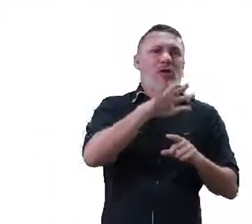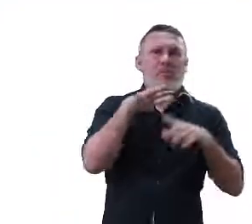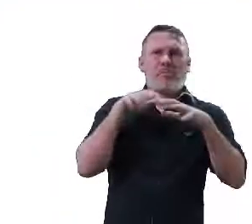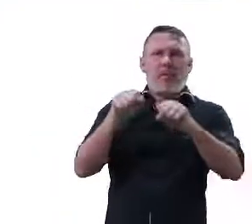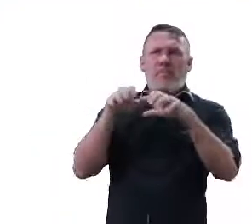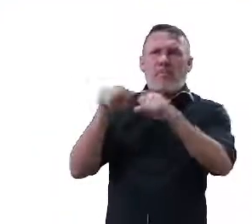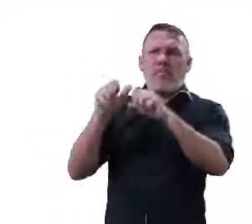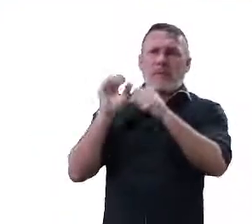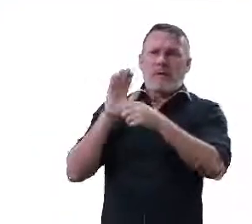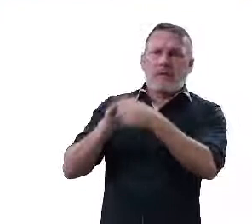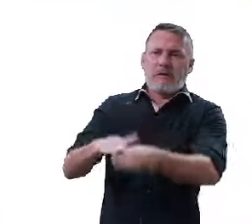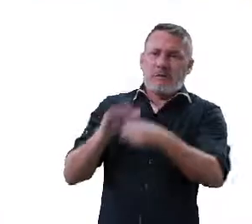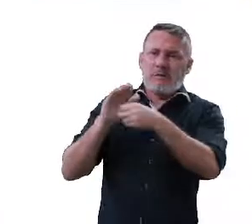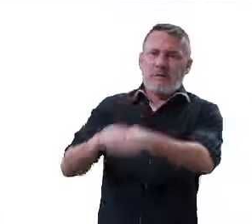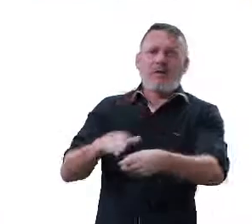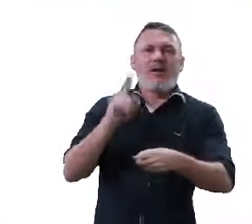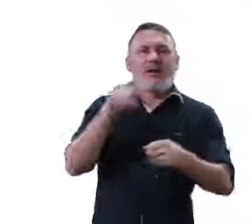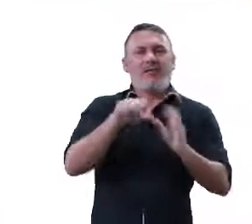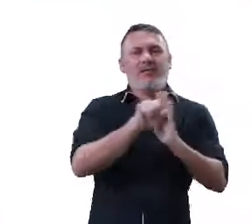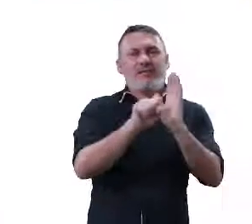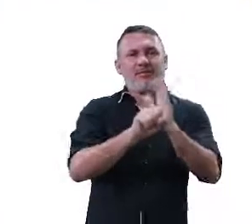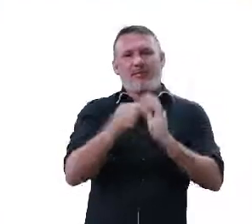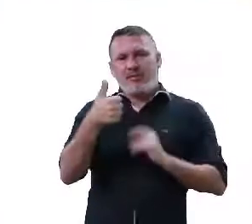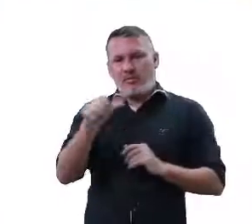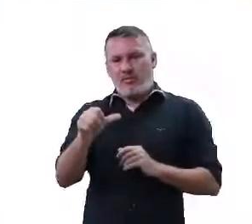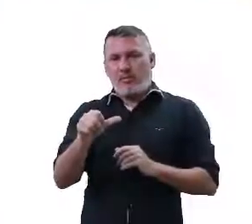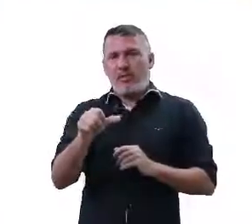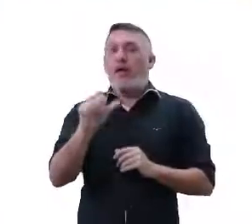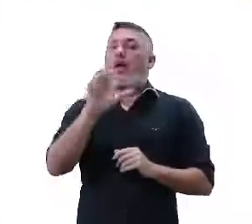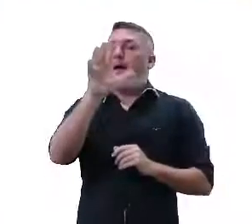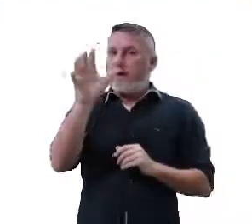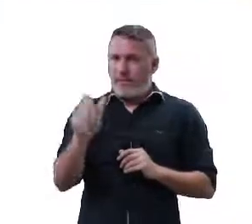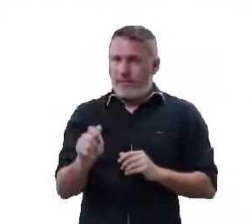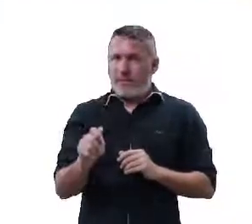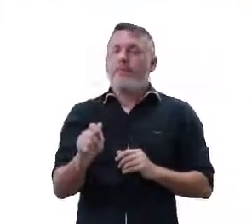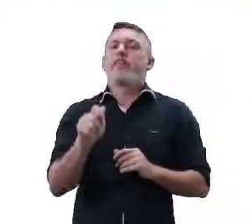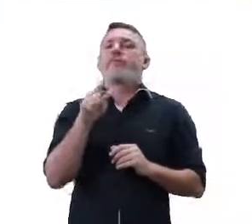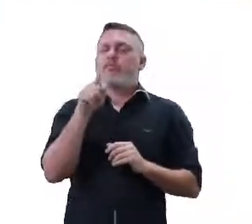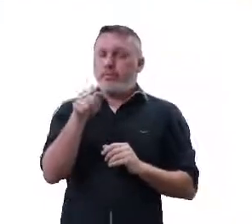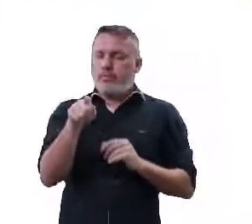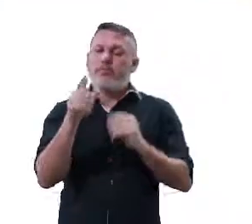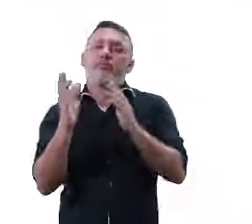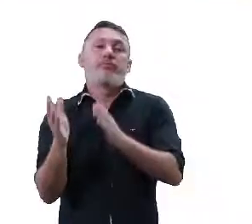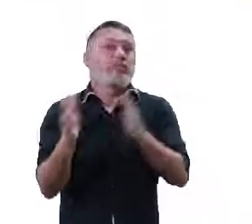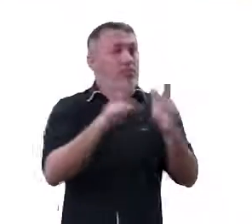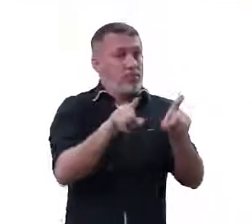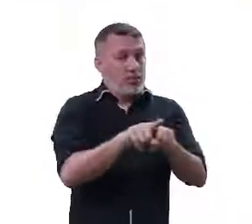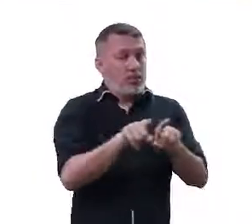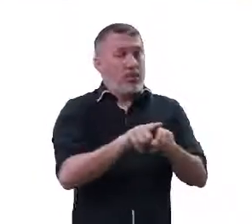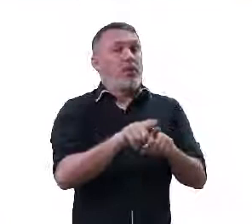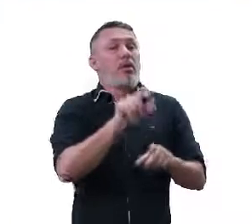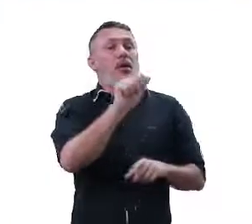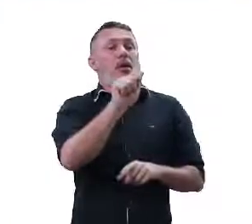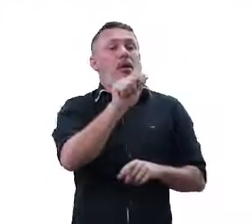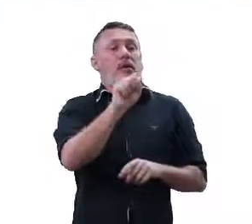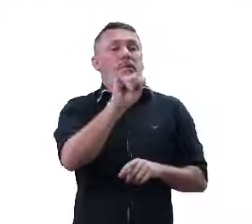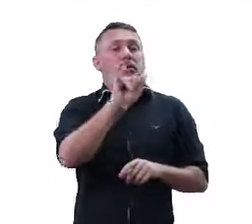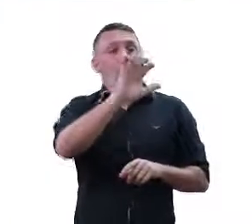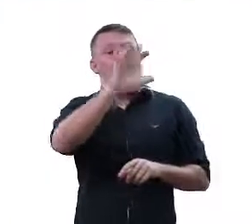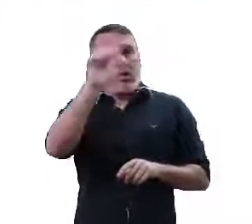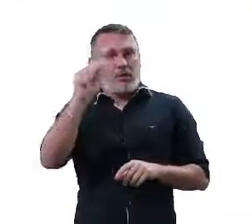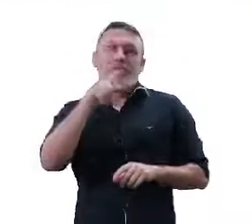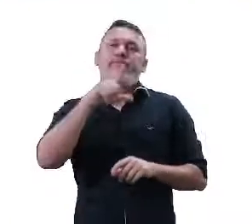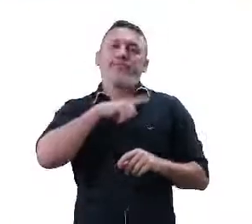século XIX. Tá? Mas nós temos situações de conflitos étnicos também afligindo populações no continente